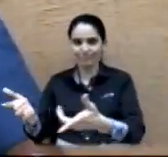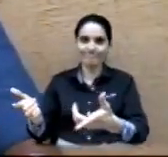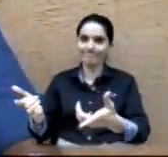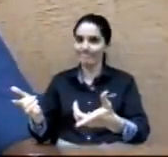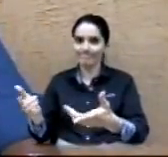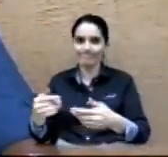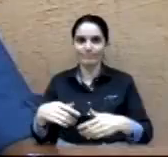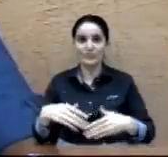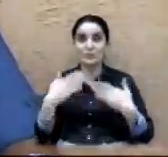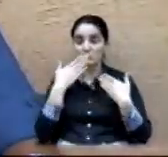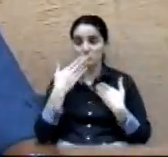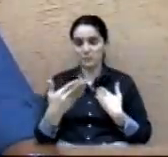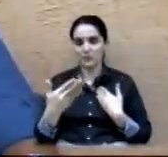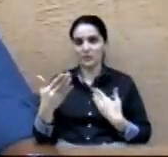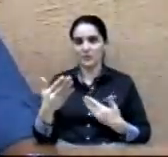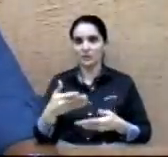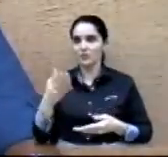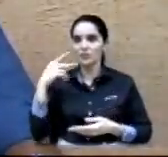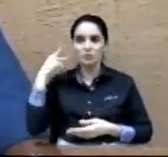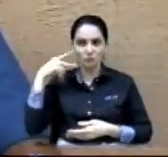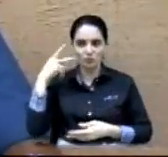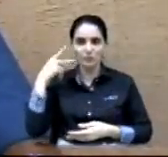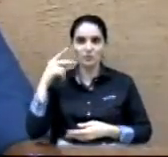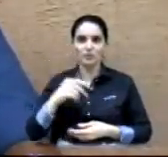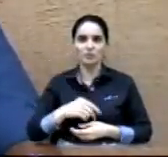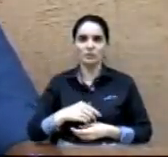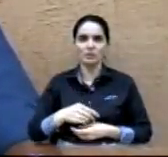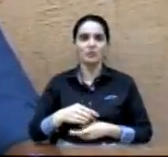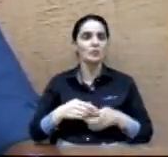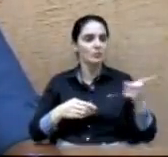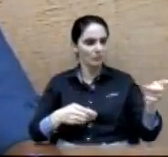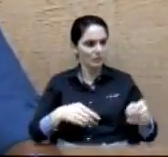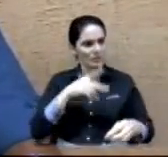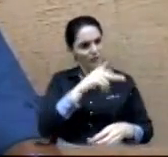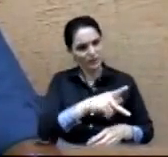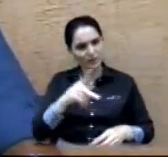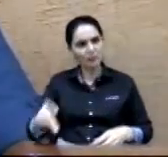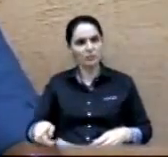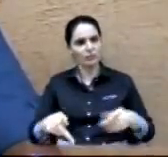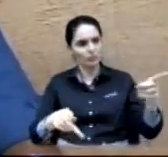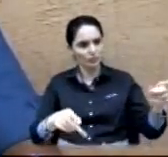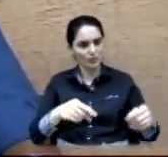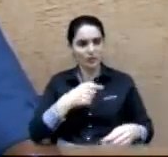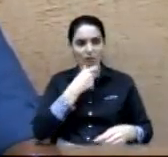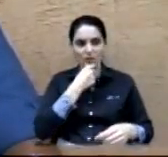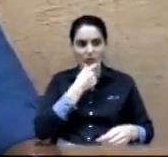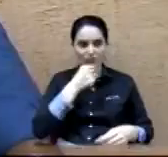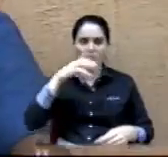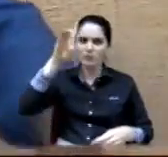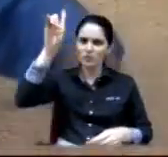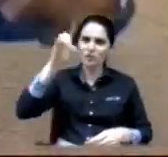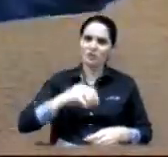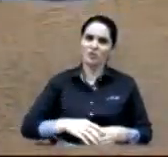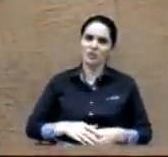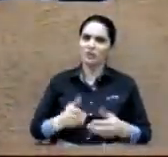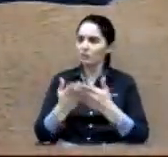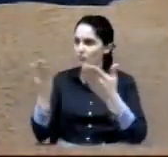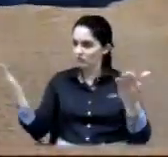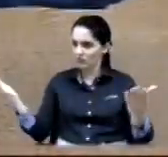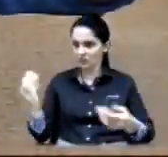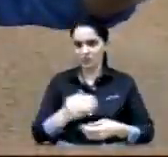com as autoridades, com o senhor pastor, que é um homem de Deus, com as pessoas que têm um coração que